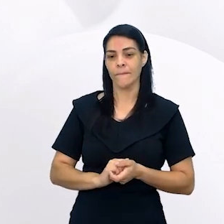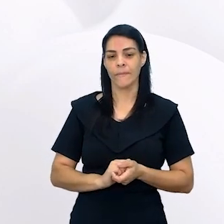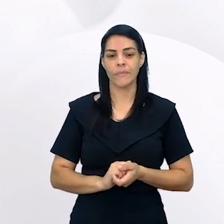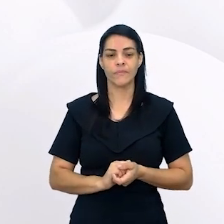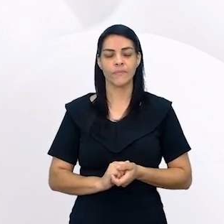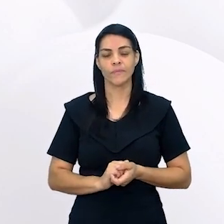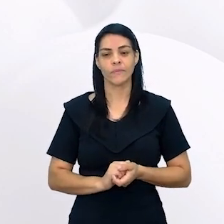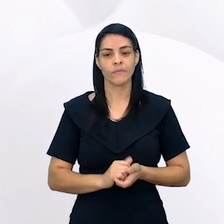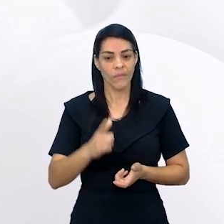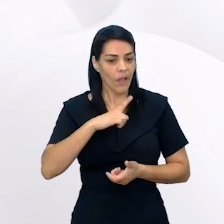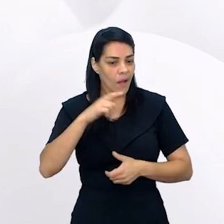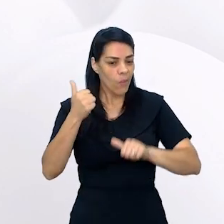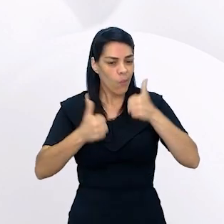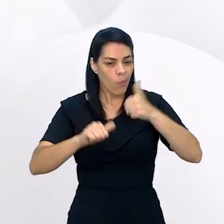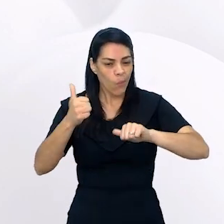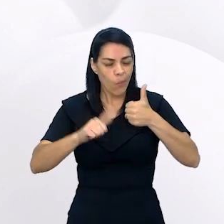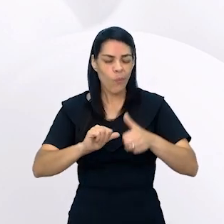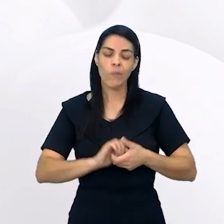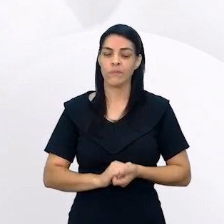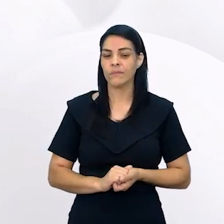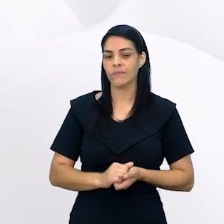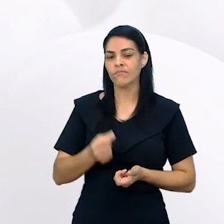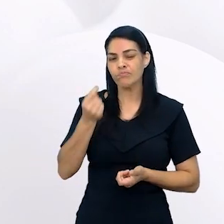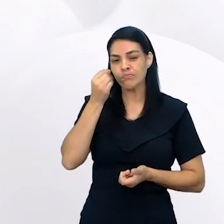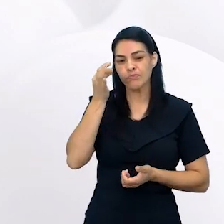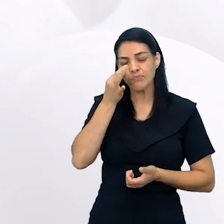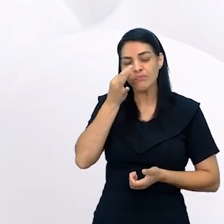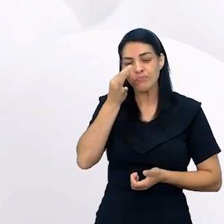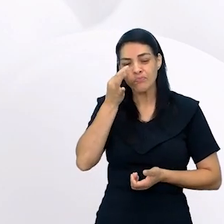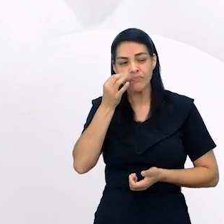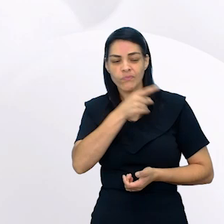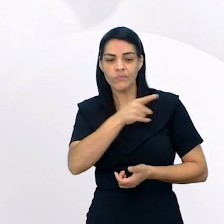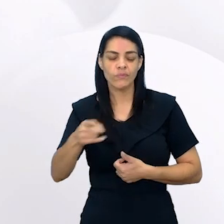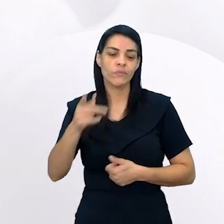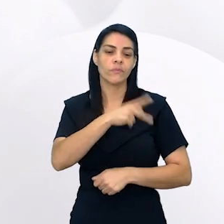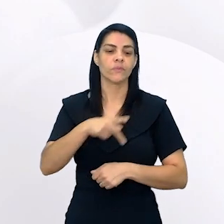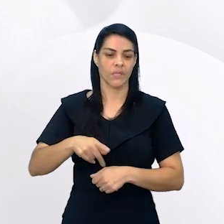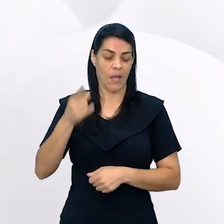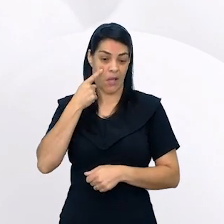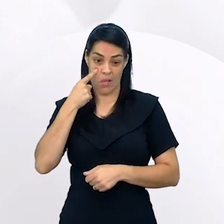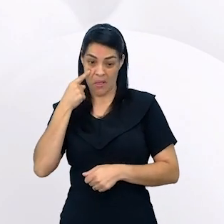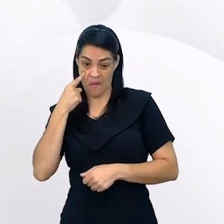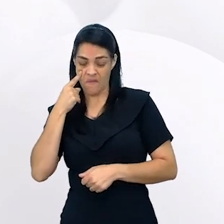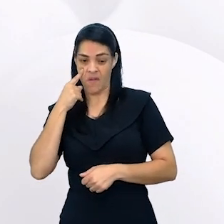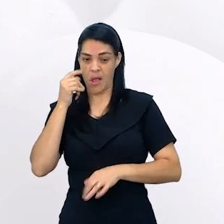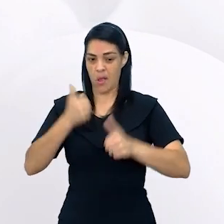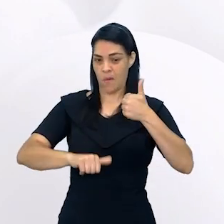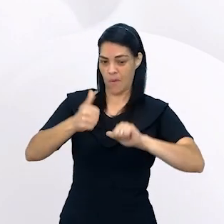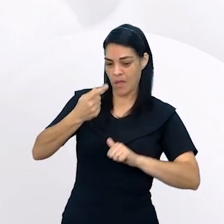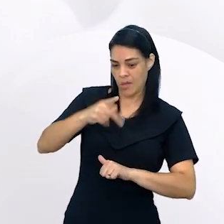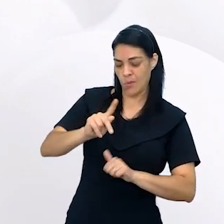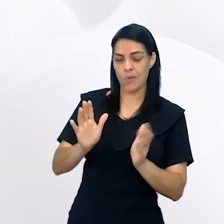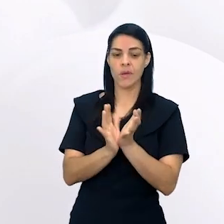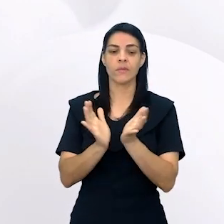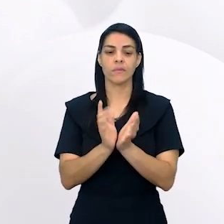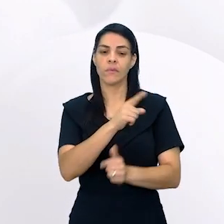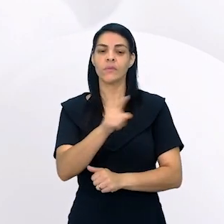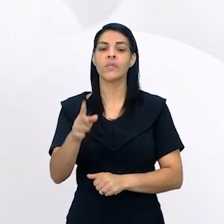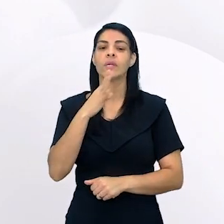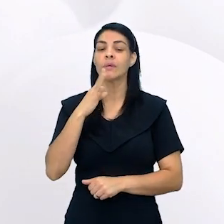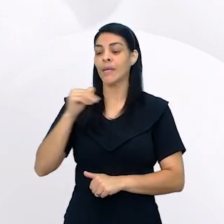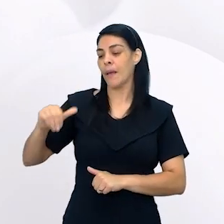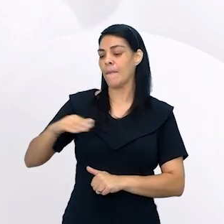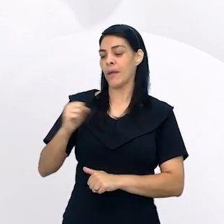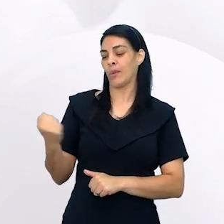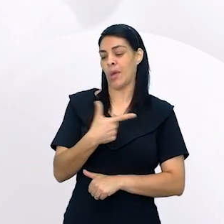uma uma análise Aí talvez você professor que tiver vendo avaliação da sua turma Você conhece muito mais